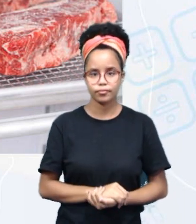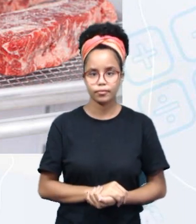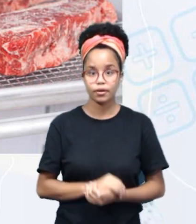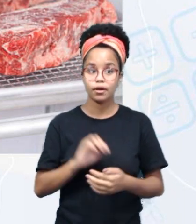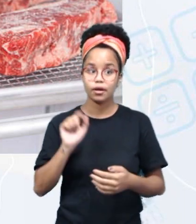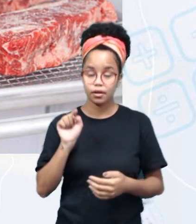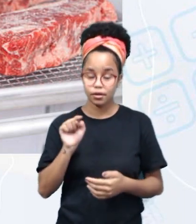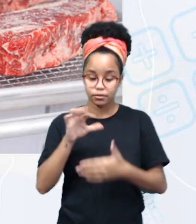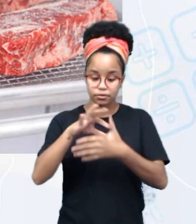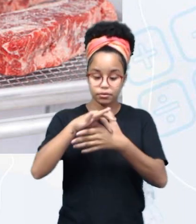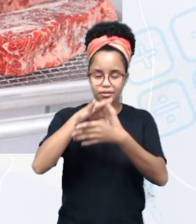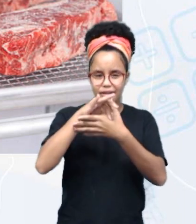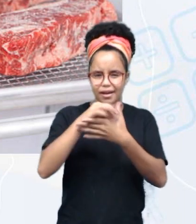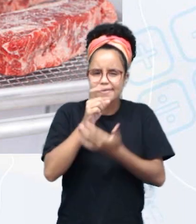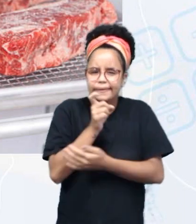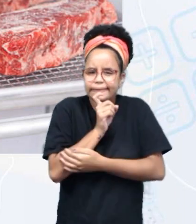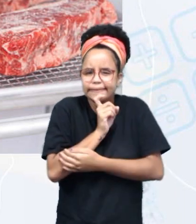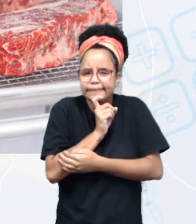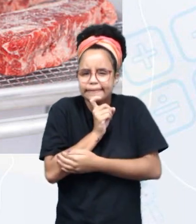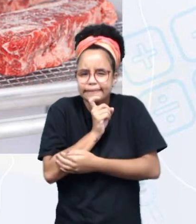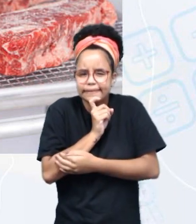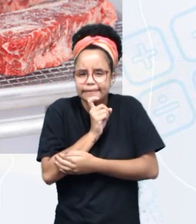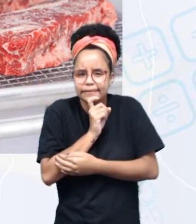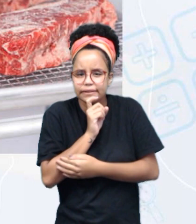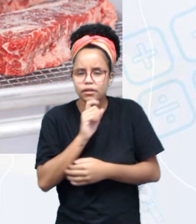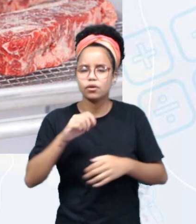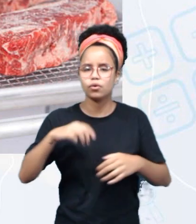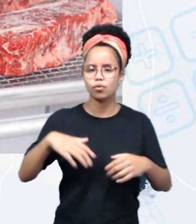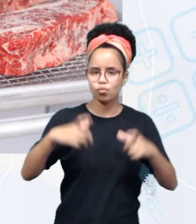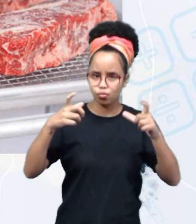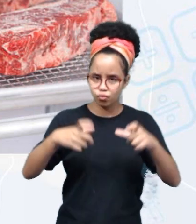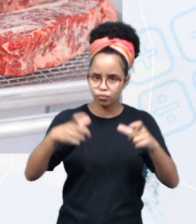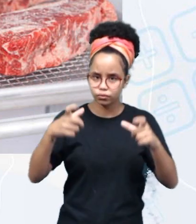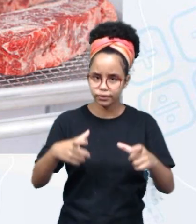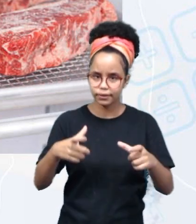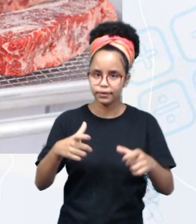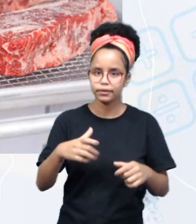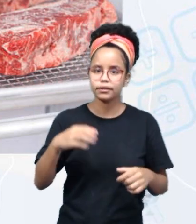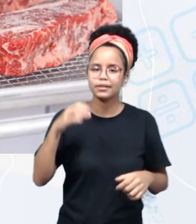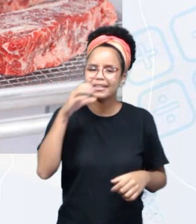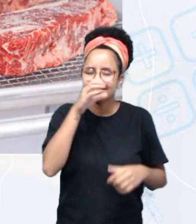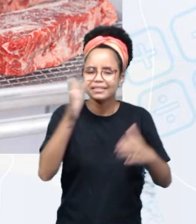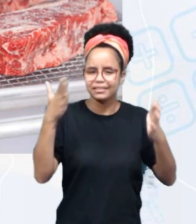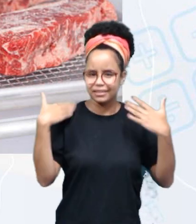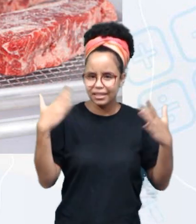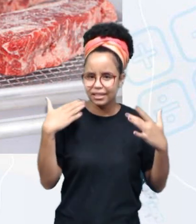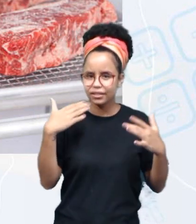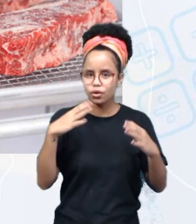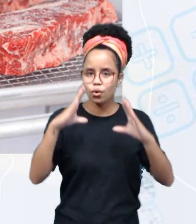carne congelada, o ambiente mais quente fará com que o gelo derreta e a